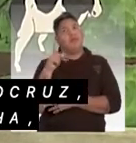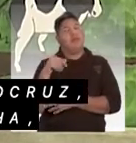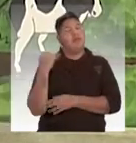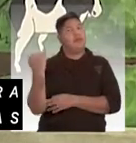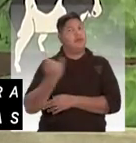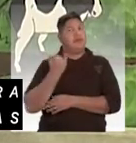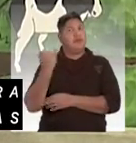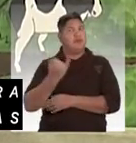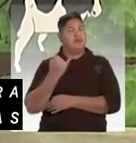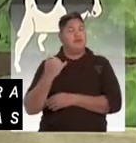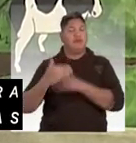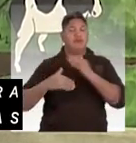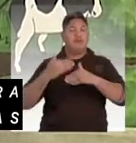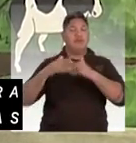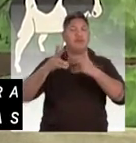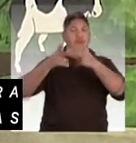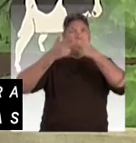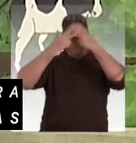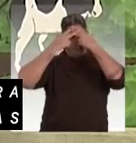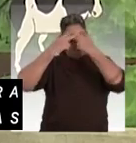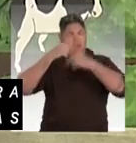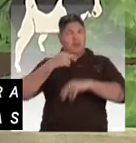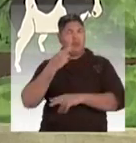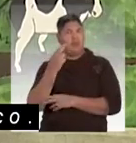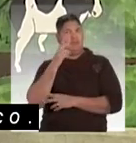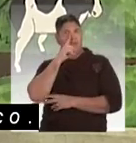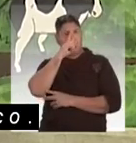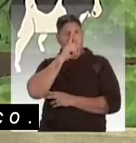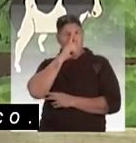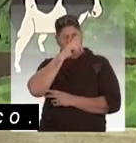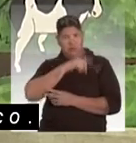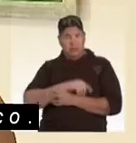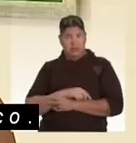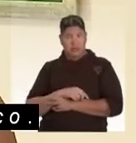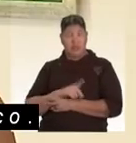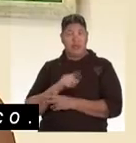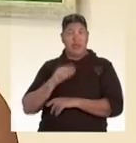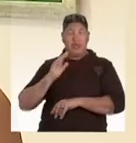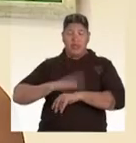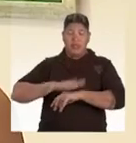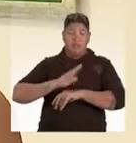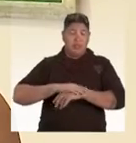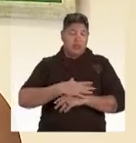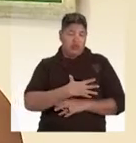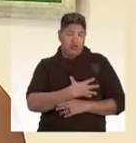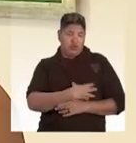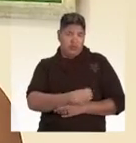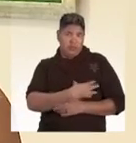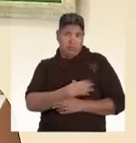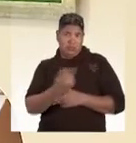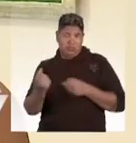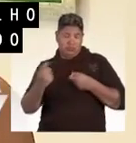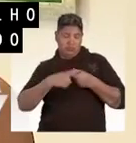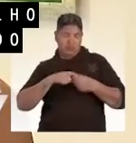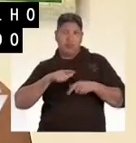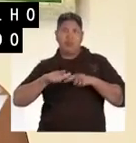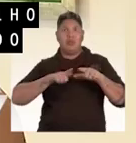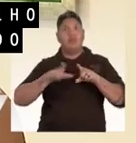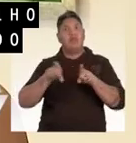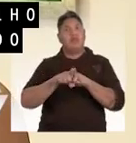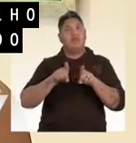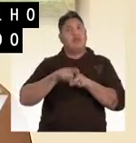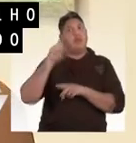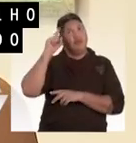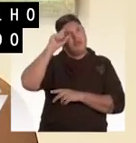foi essencial para superar os traumas da gravidez de risco. Essa fase da amamentação, num retorno ao trabalho,